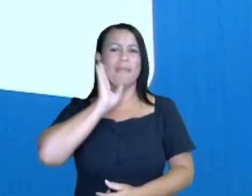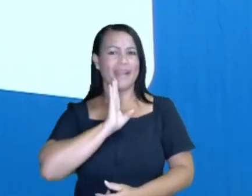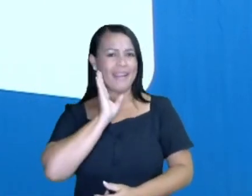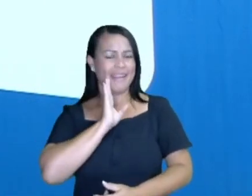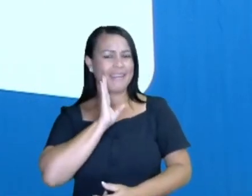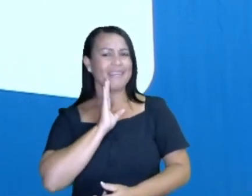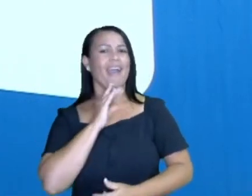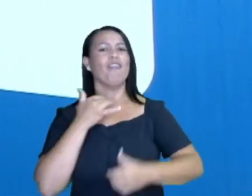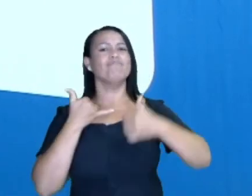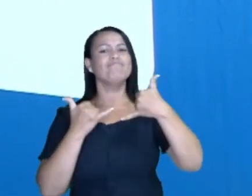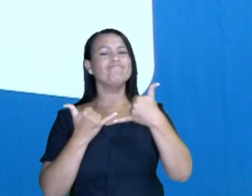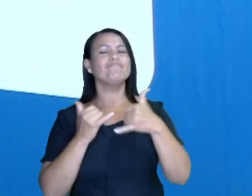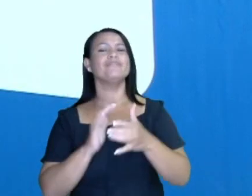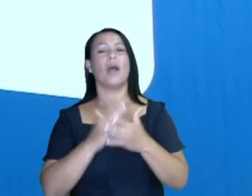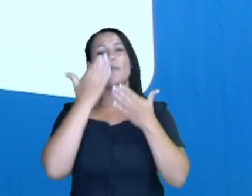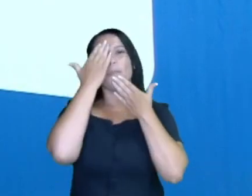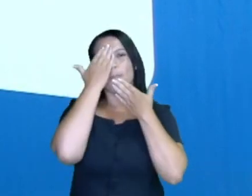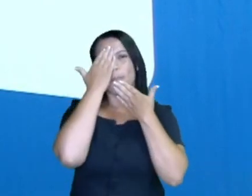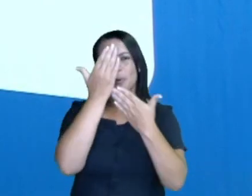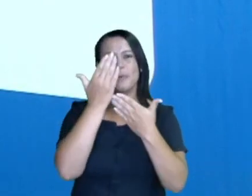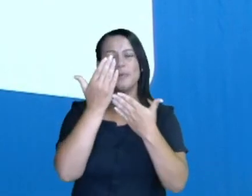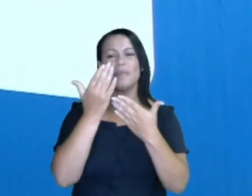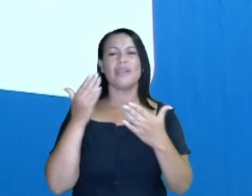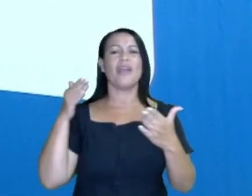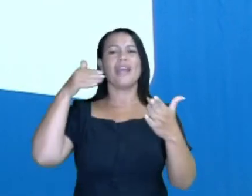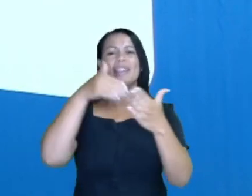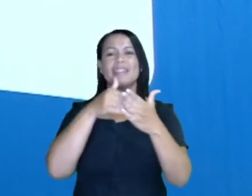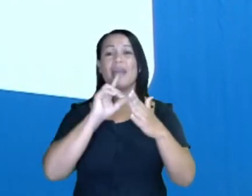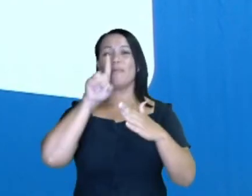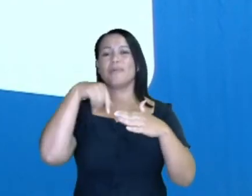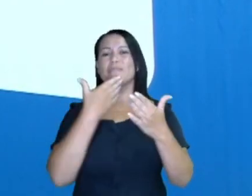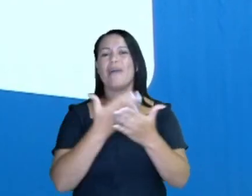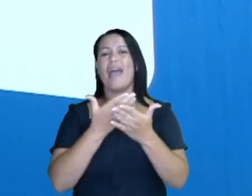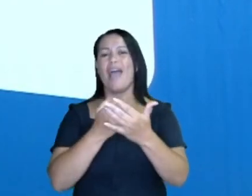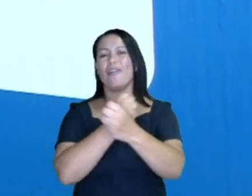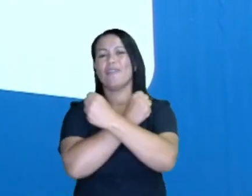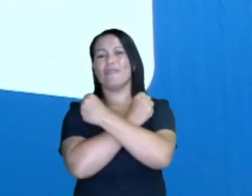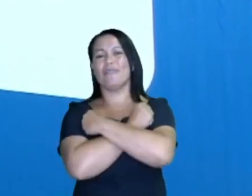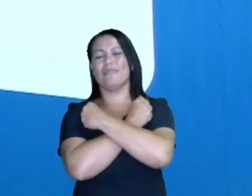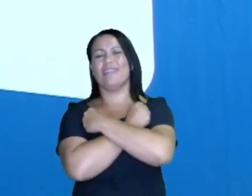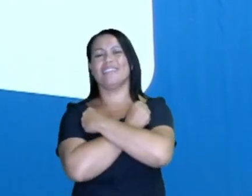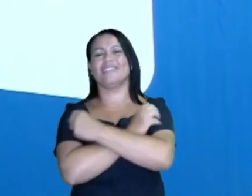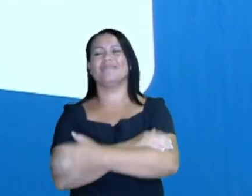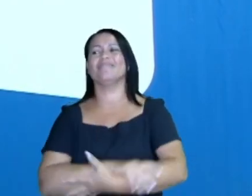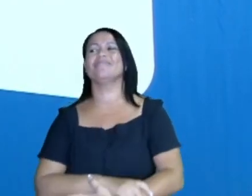muito bacana. Muito obrigado e até a próxima aula, gente. Um abraço.